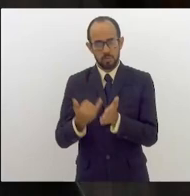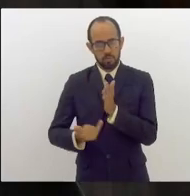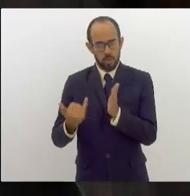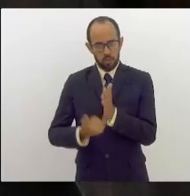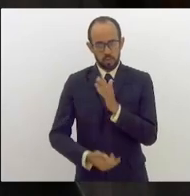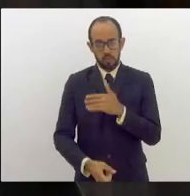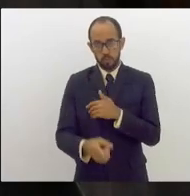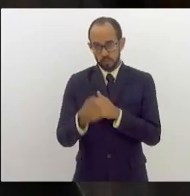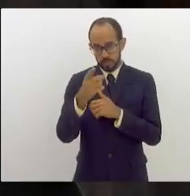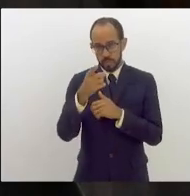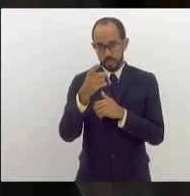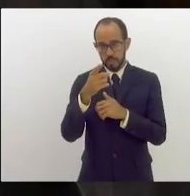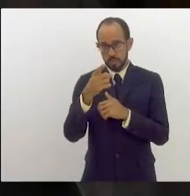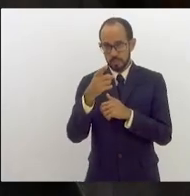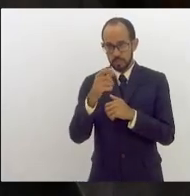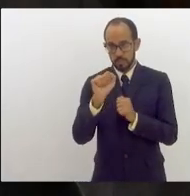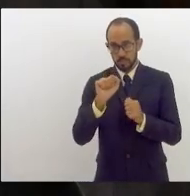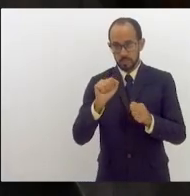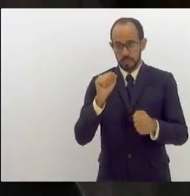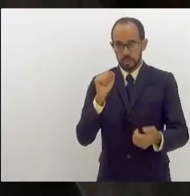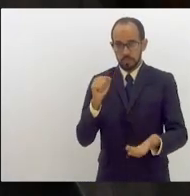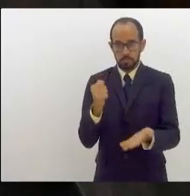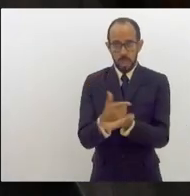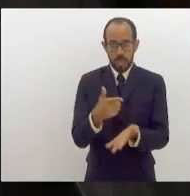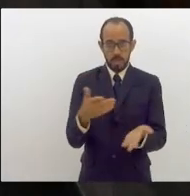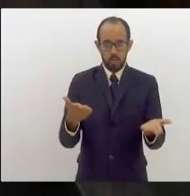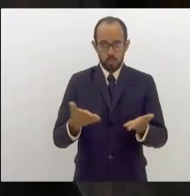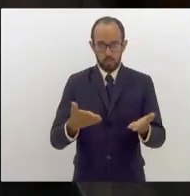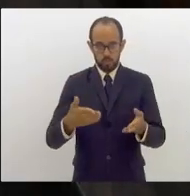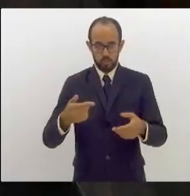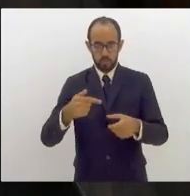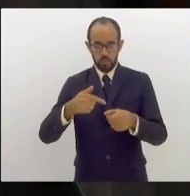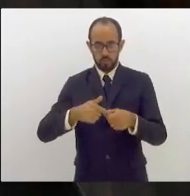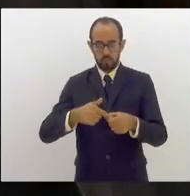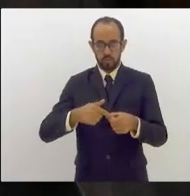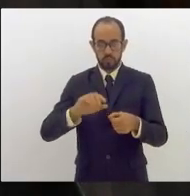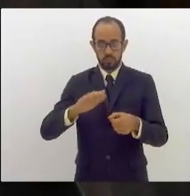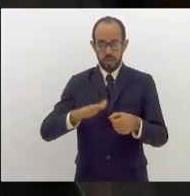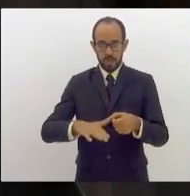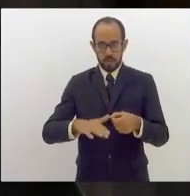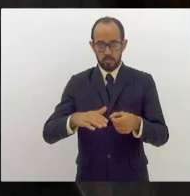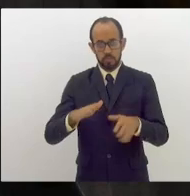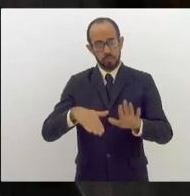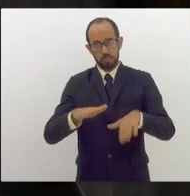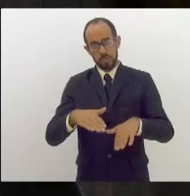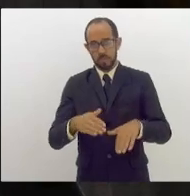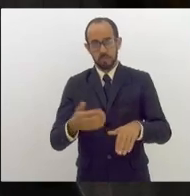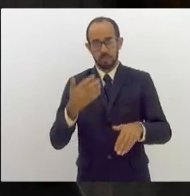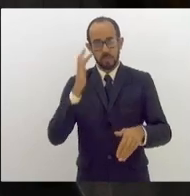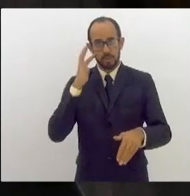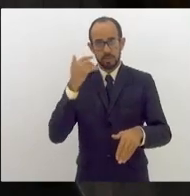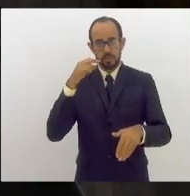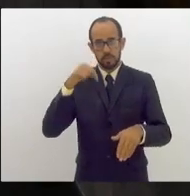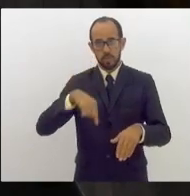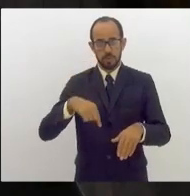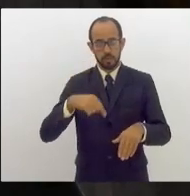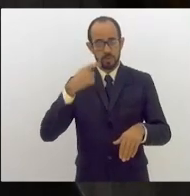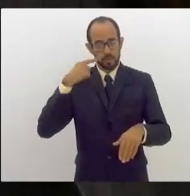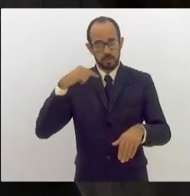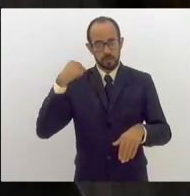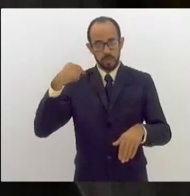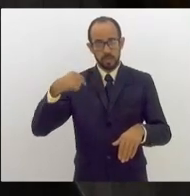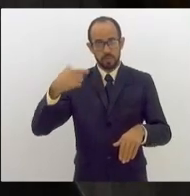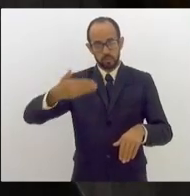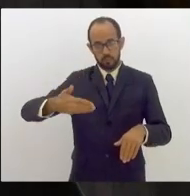você é cidadão que é hoje paga menos combustível dependendo do rumo que as discussões avançam na próxima semana